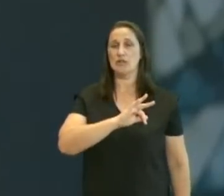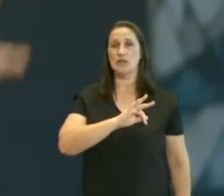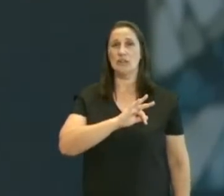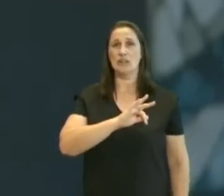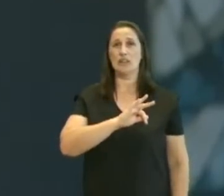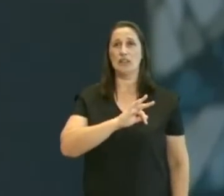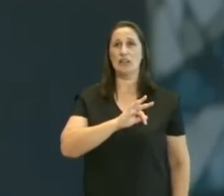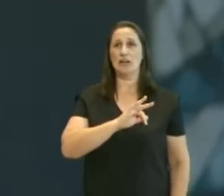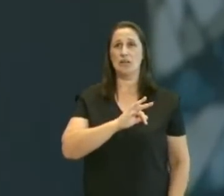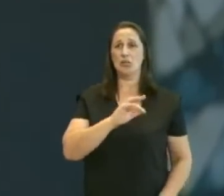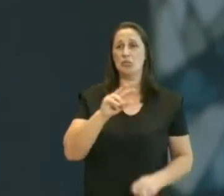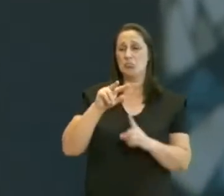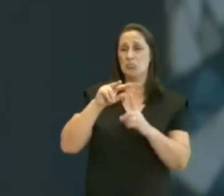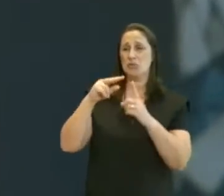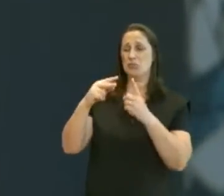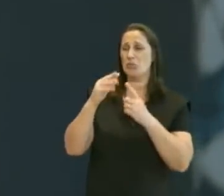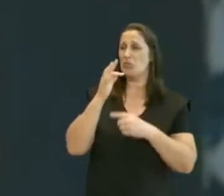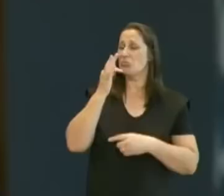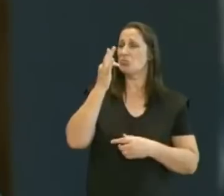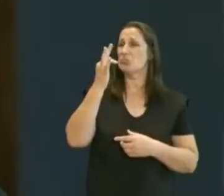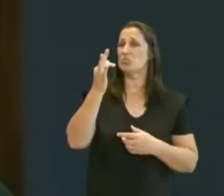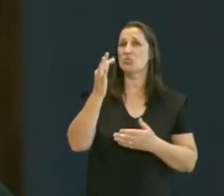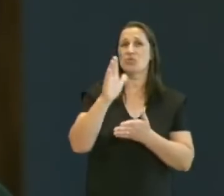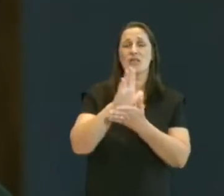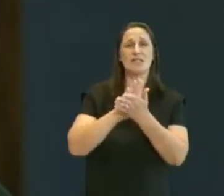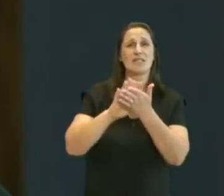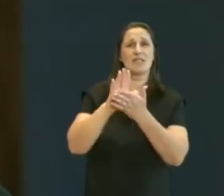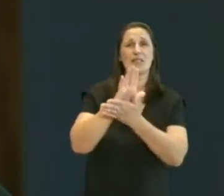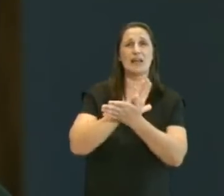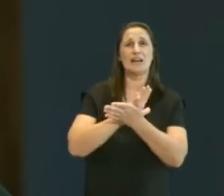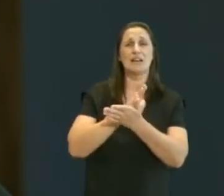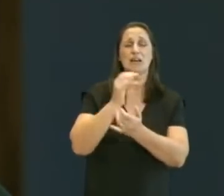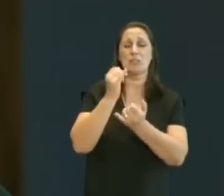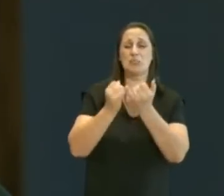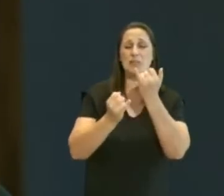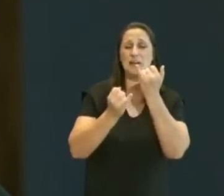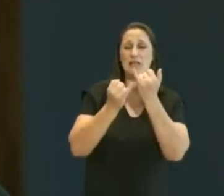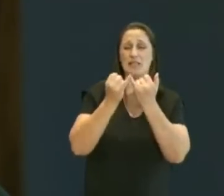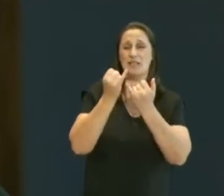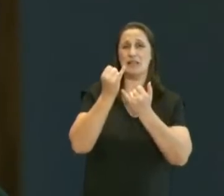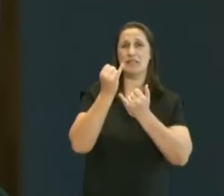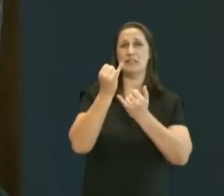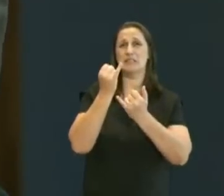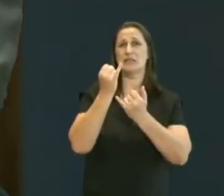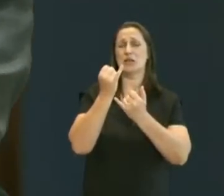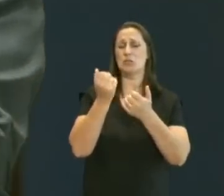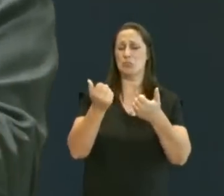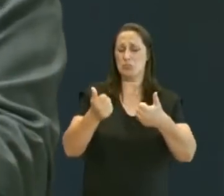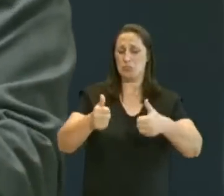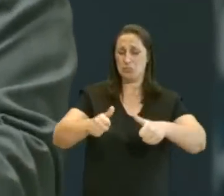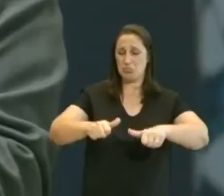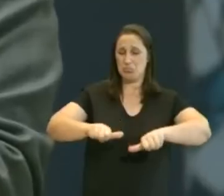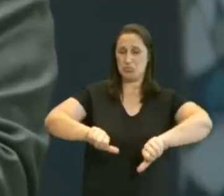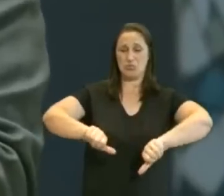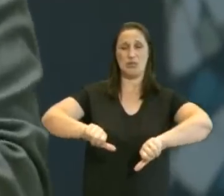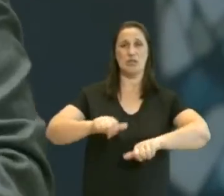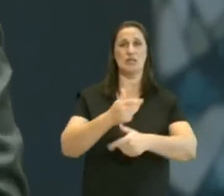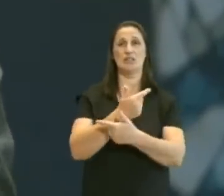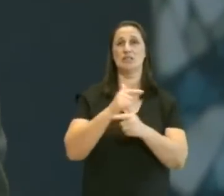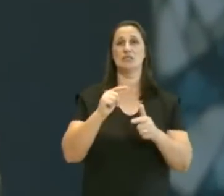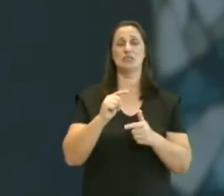que futuro. Naquele momento parece que tudo está tão ruim que não tem